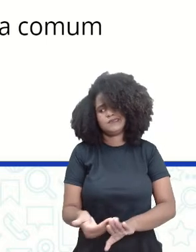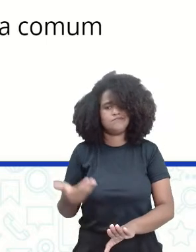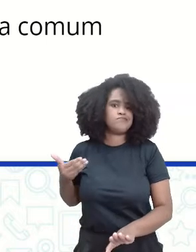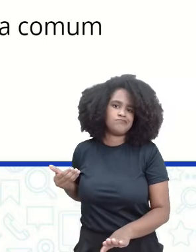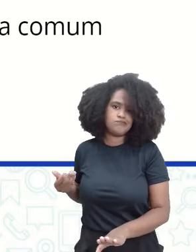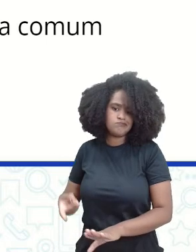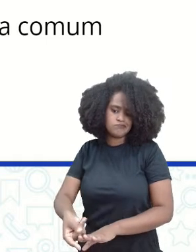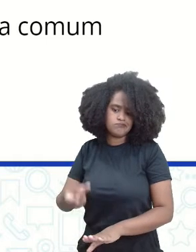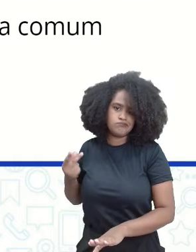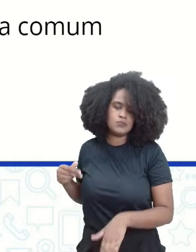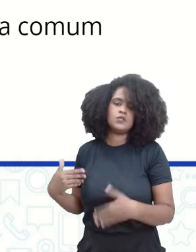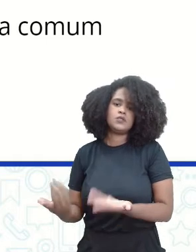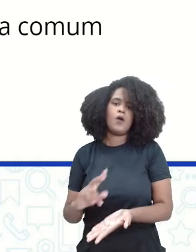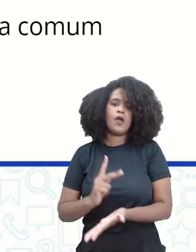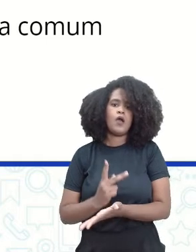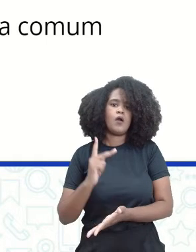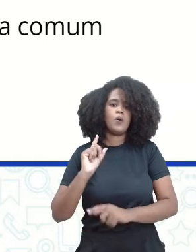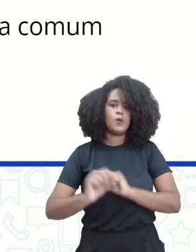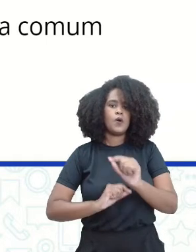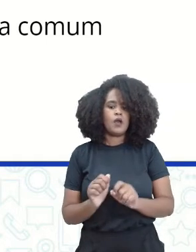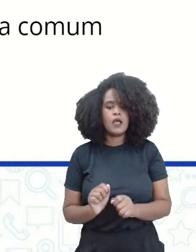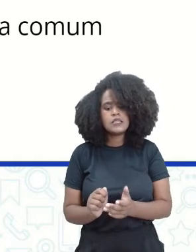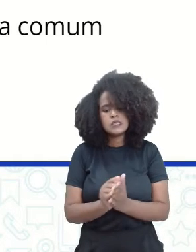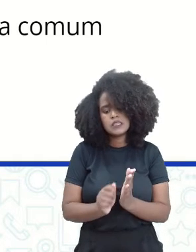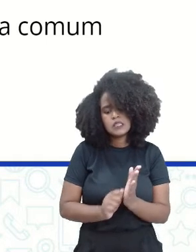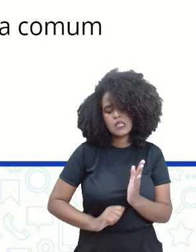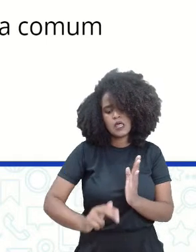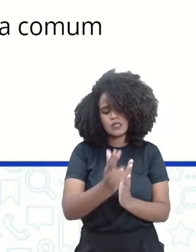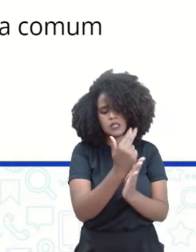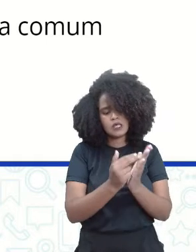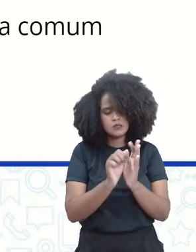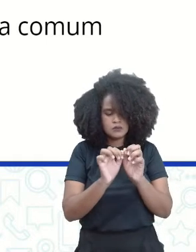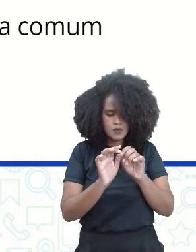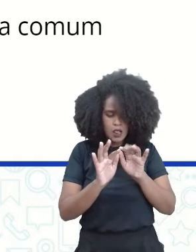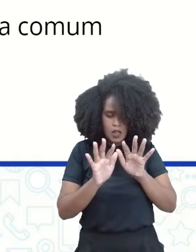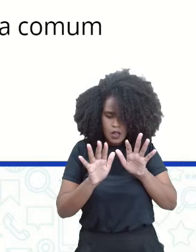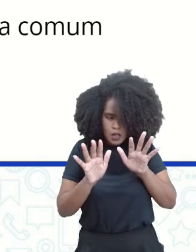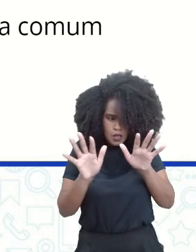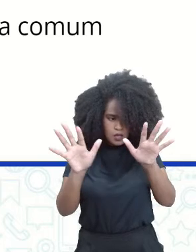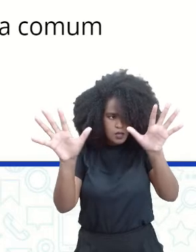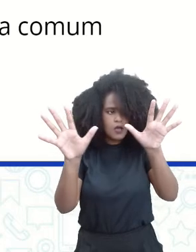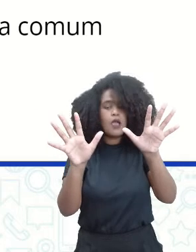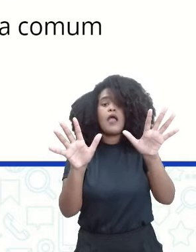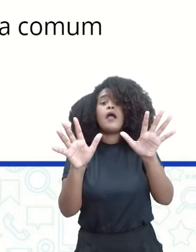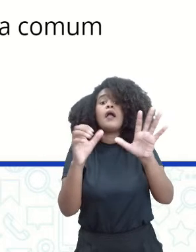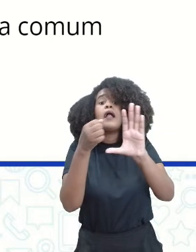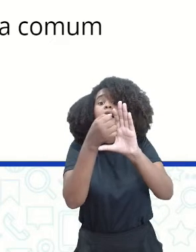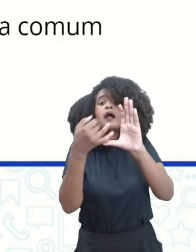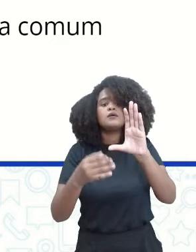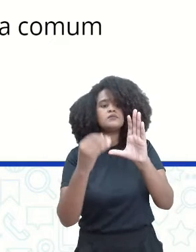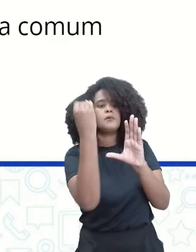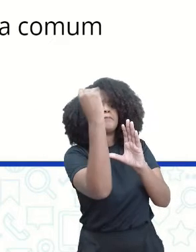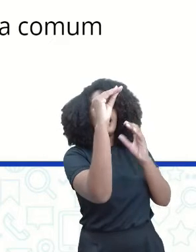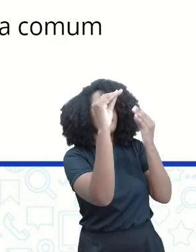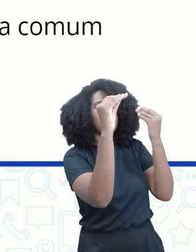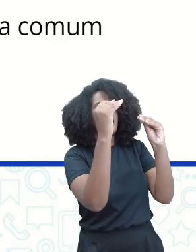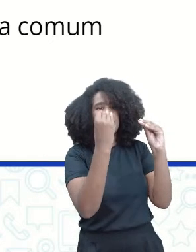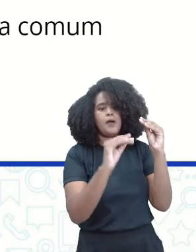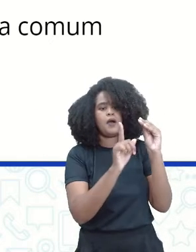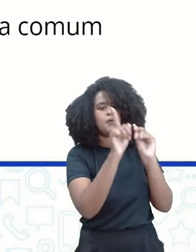ele foi desenhar. E nessa árvore ele começou a rabiscar, né, características, colocando aí nessa